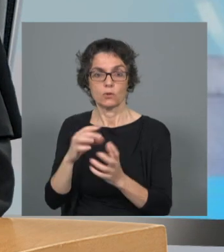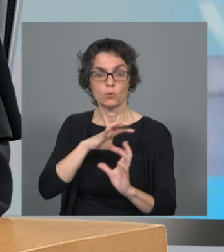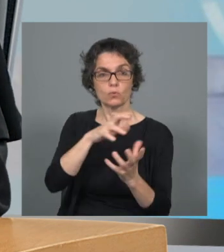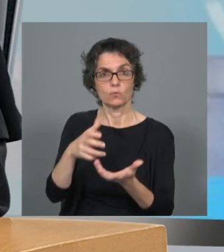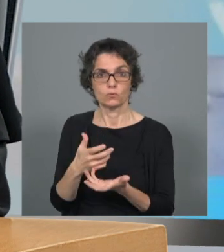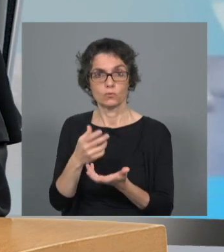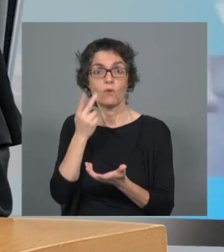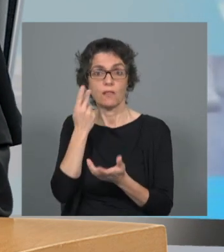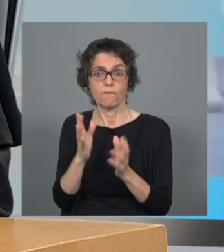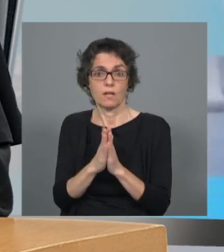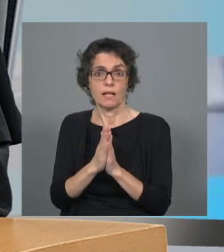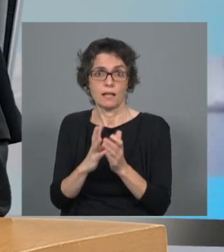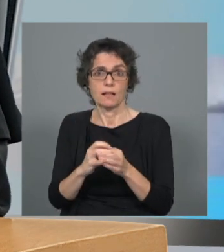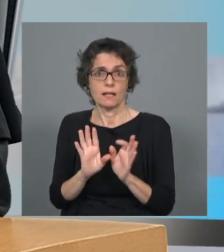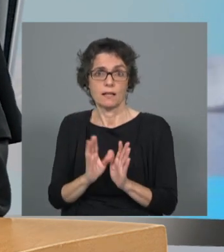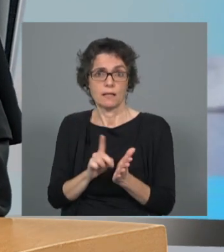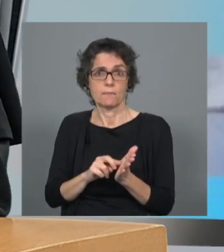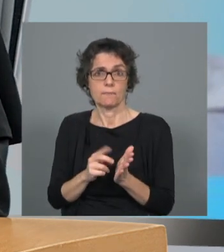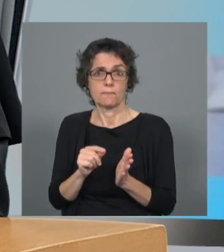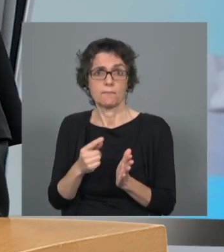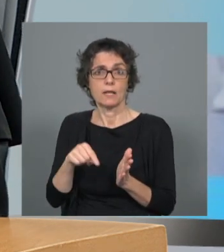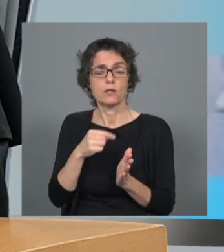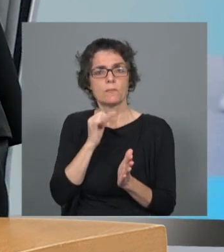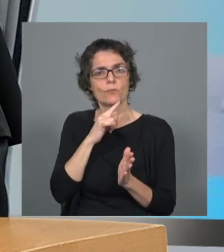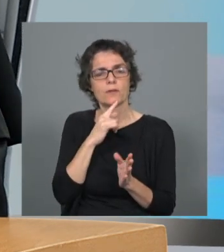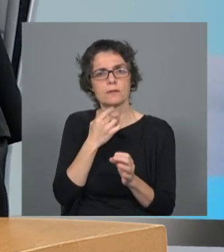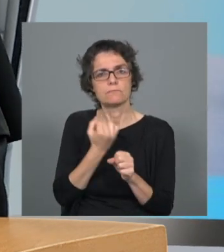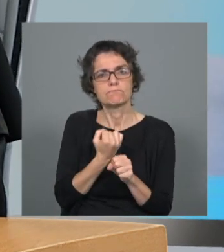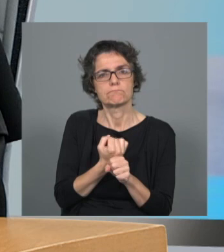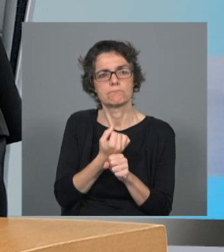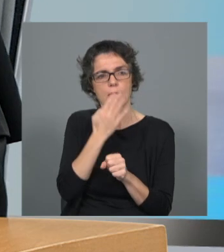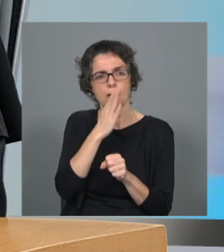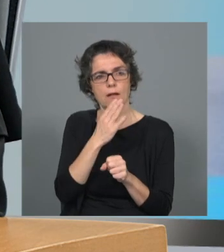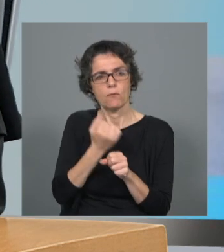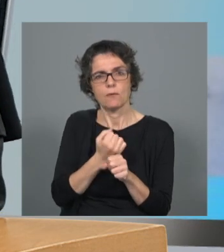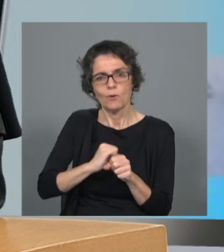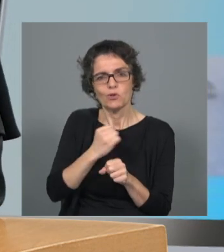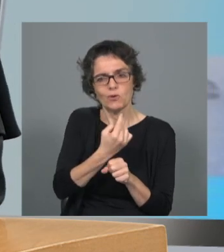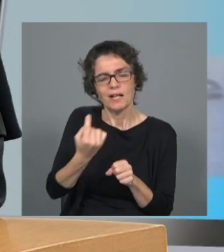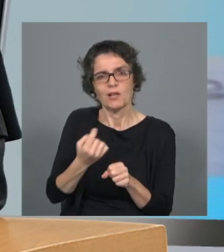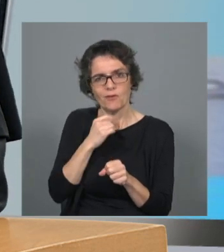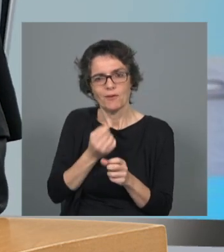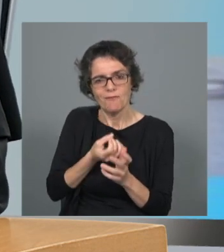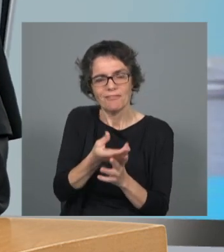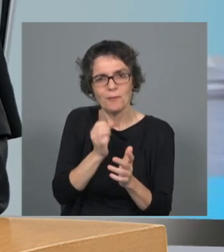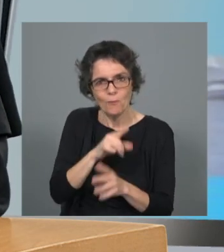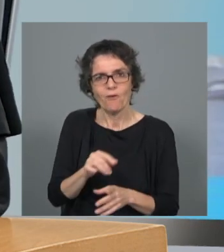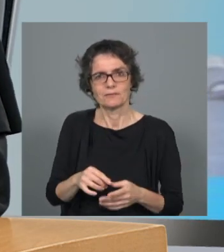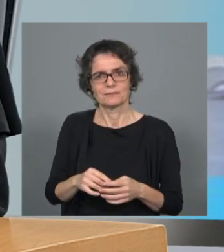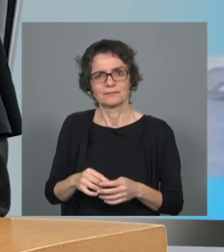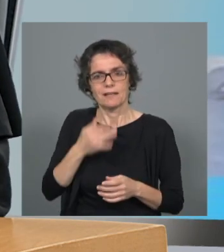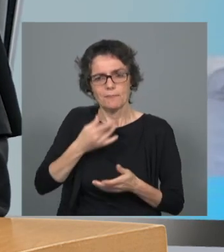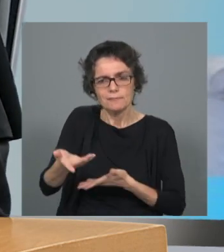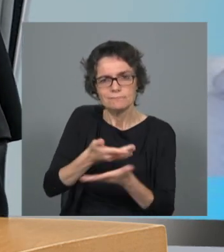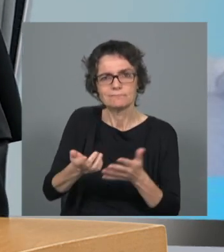também eclesial, onde nós podemos agir e interagir, partilhar experiências.